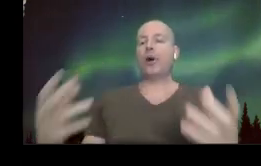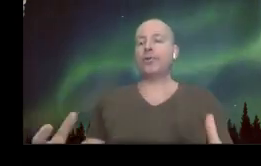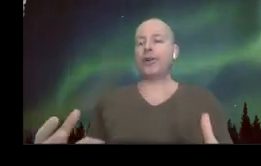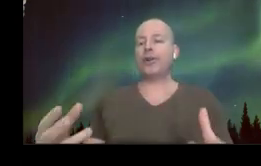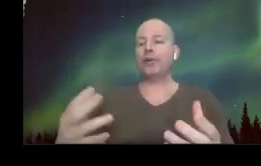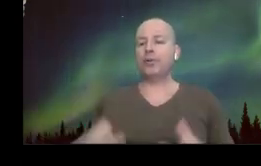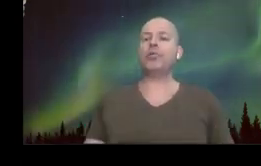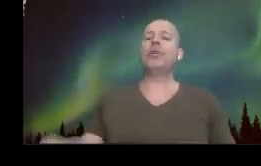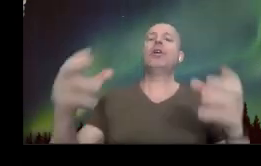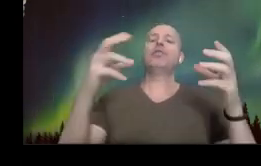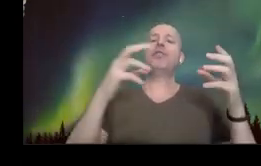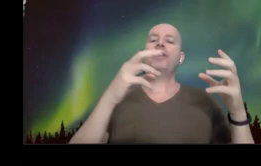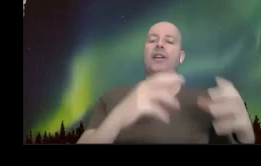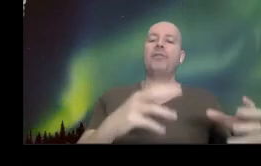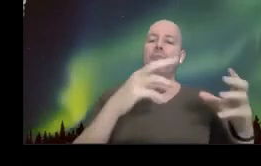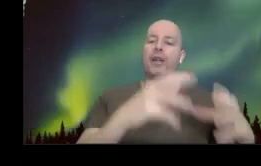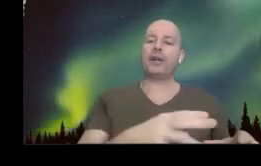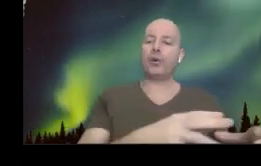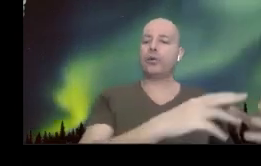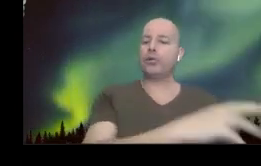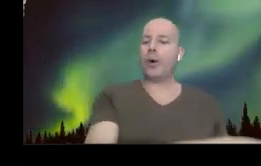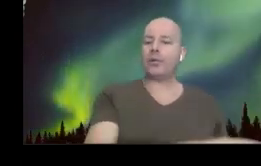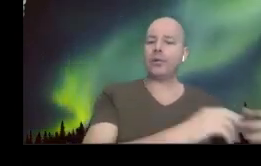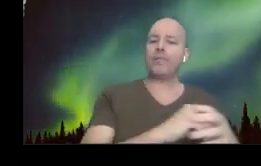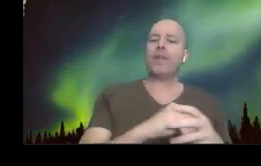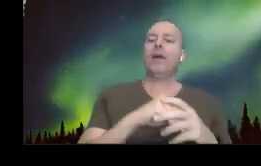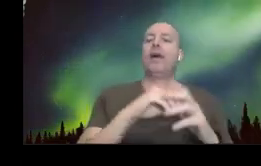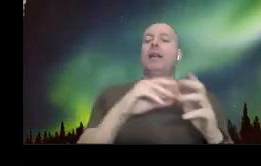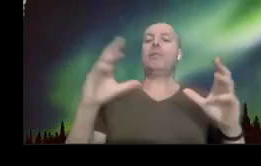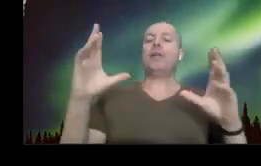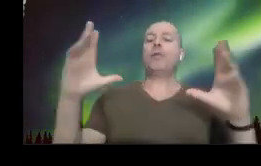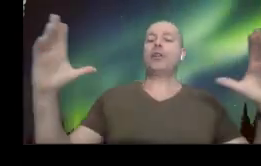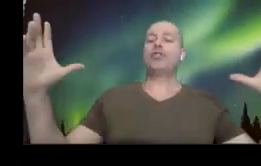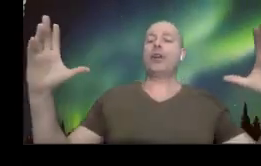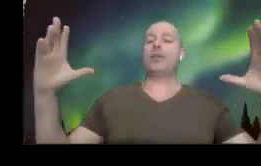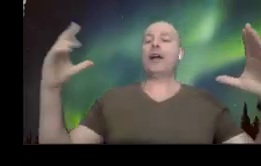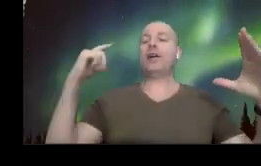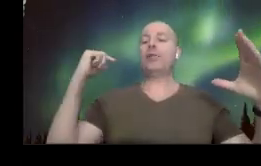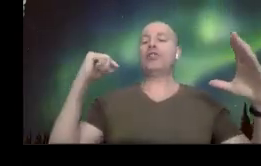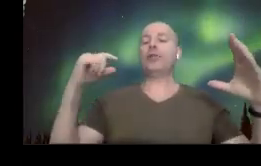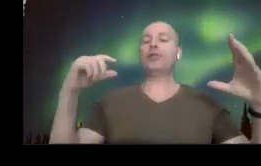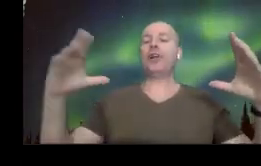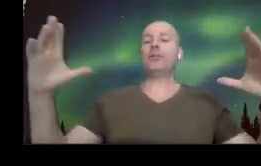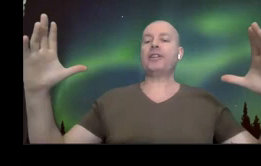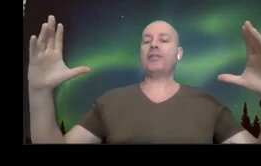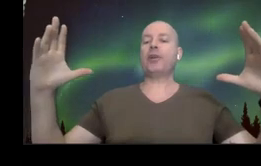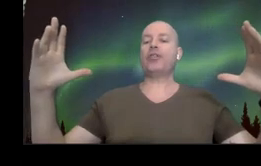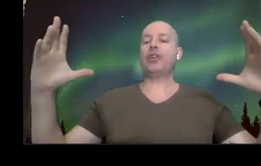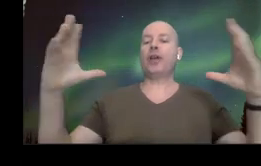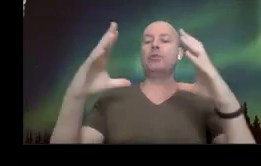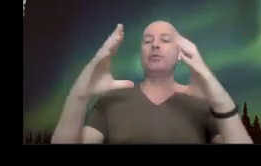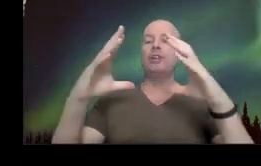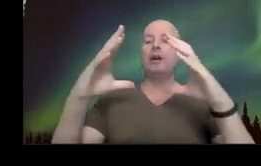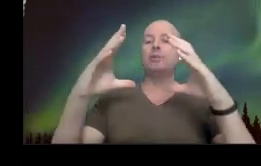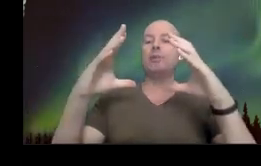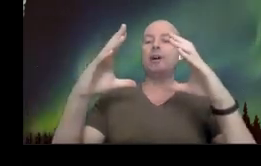ter nos quatro fragmentos, você vai ter predador nos quatro. Lembram lá quando a gente falou de fragmentação, que a